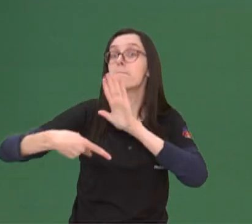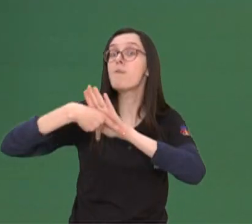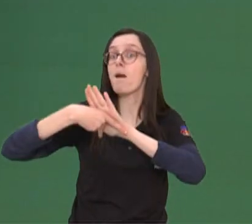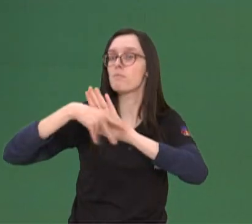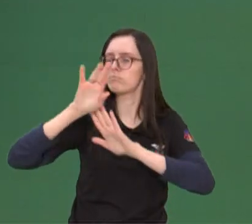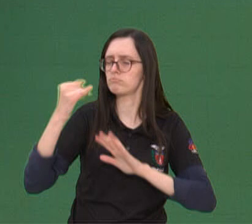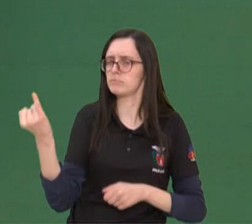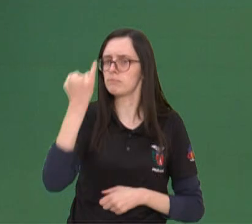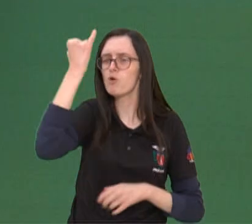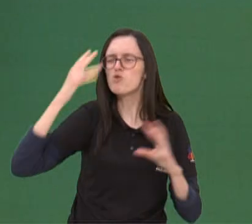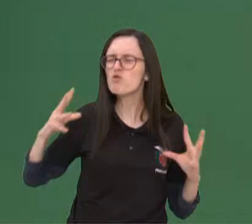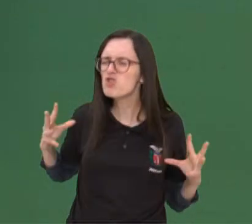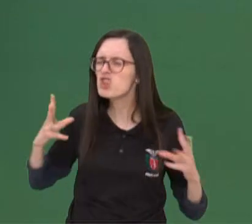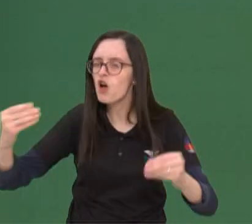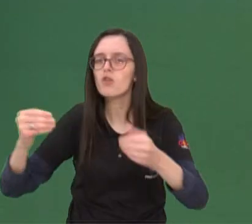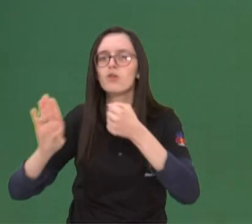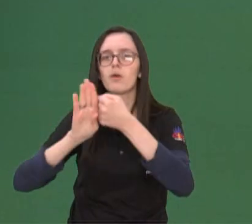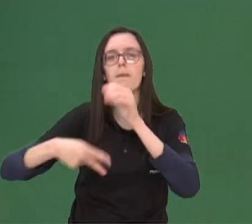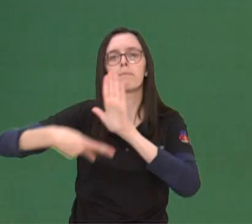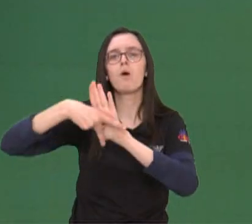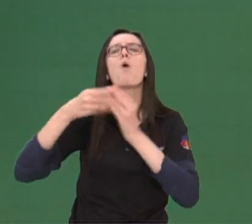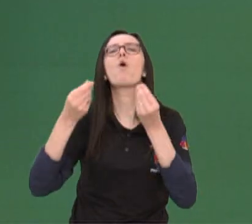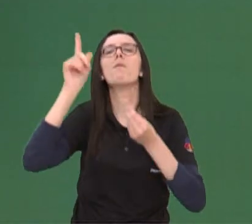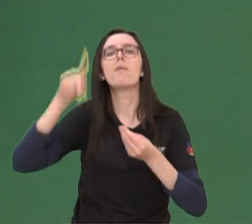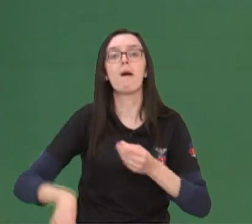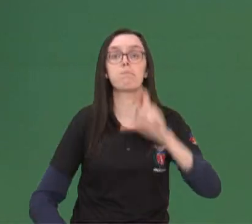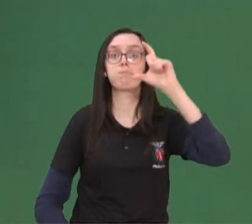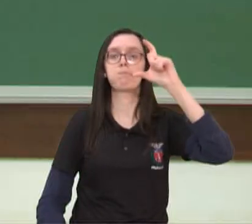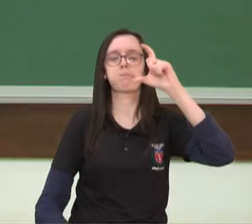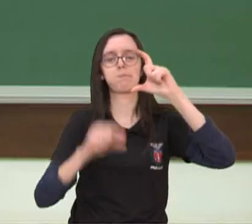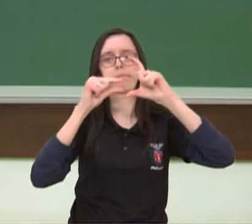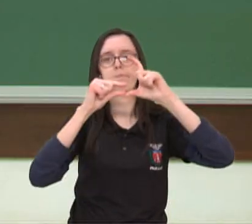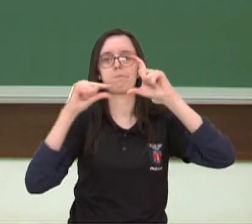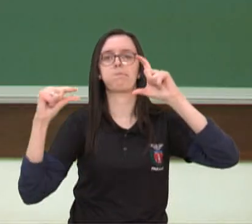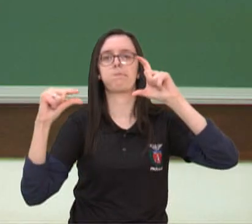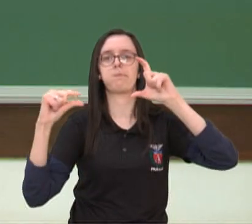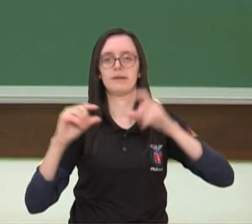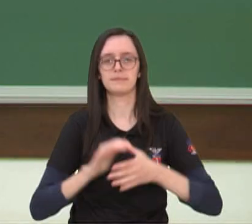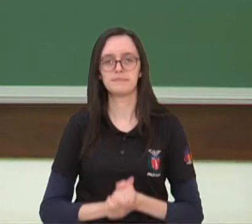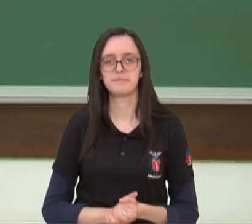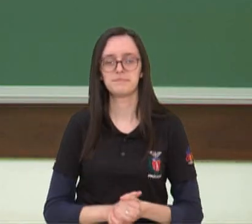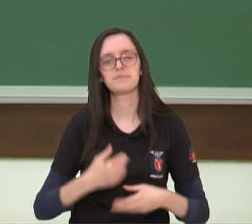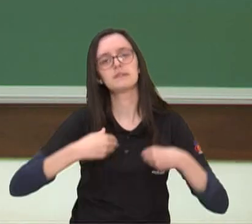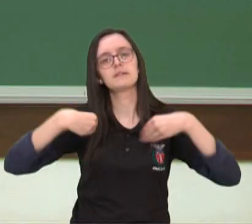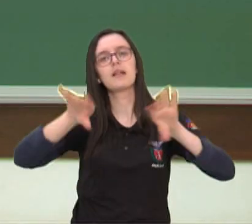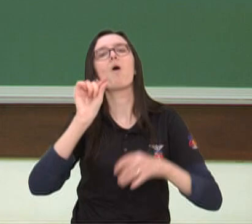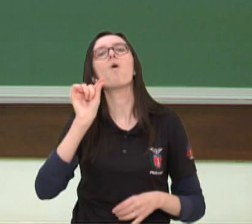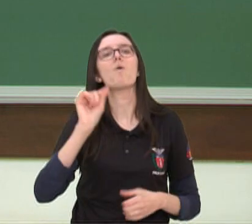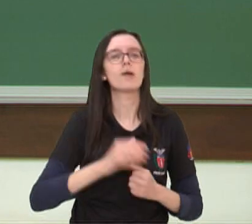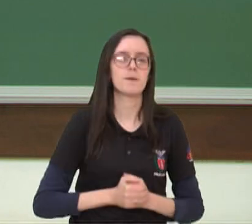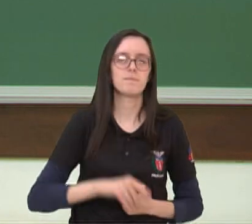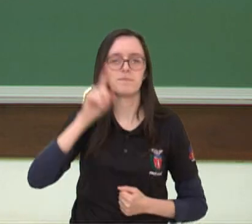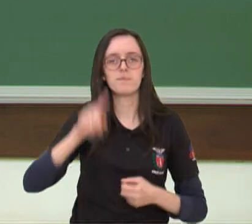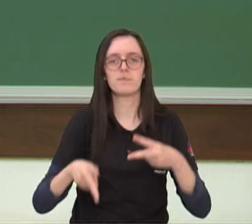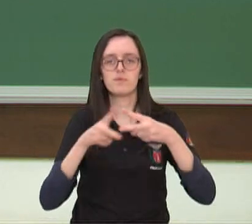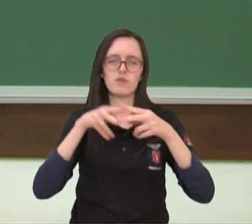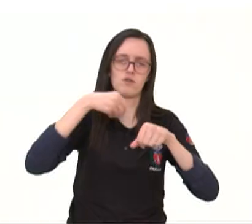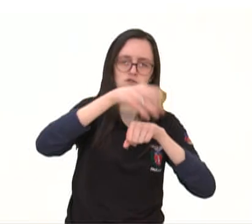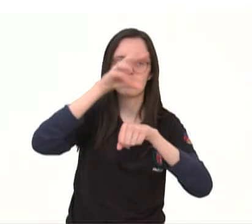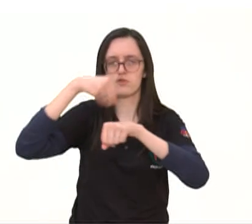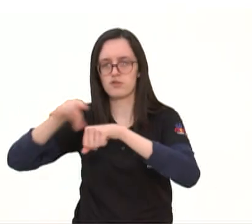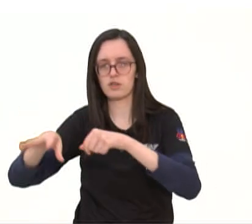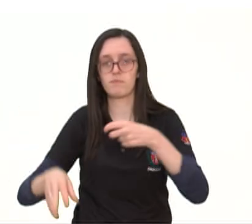importantíssimo, tá? Todo substantivo próprio é escrito com letra maiúscula. Vou deixar para vocês 2